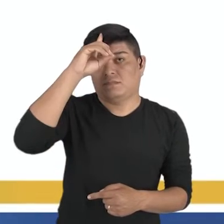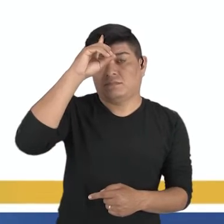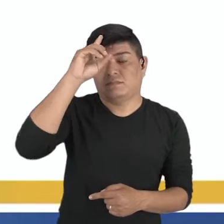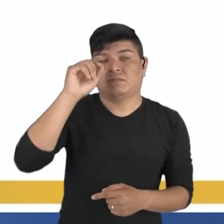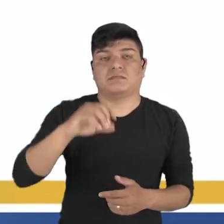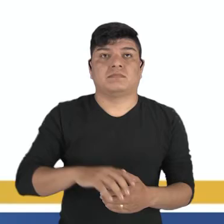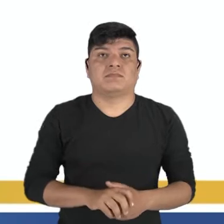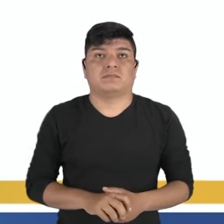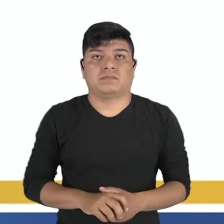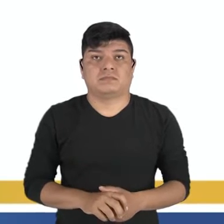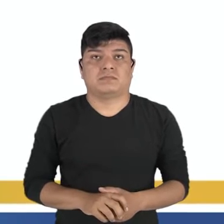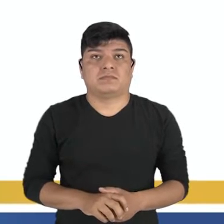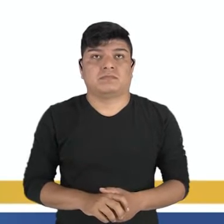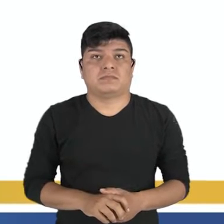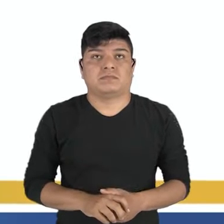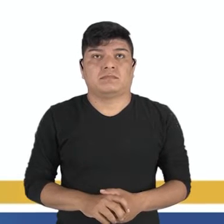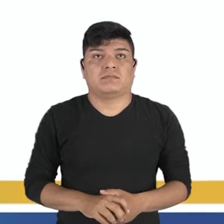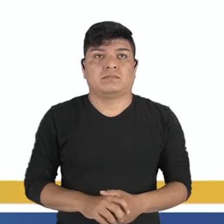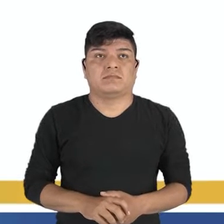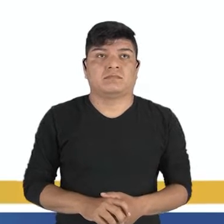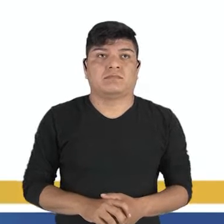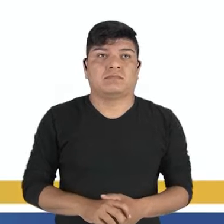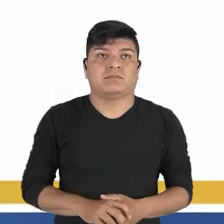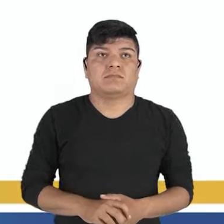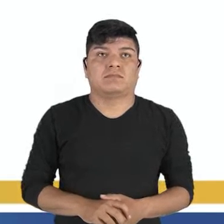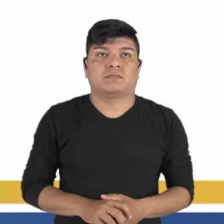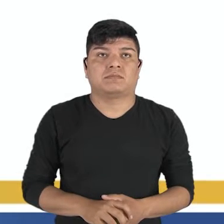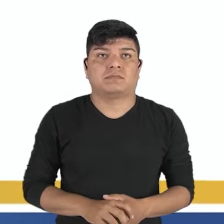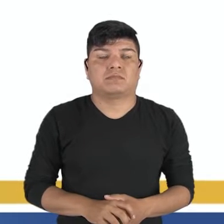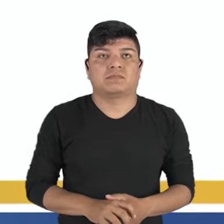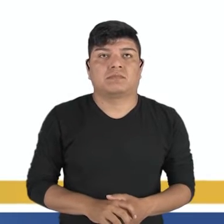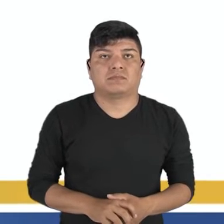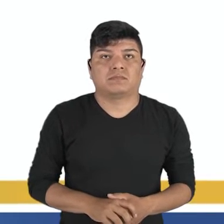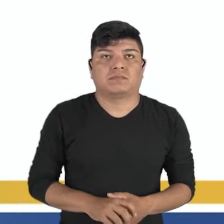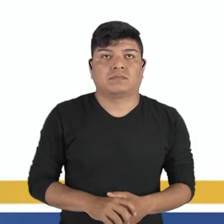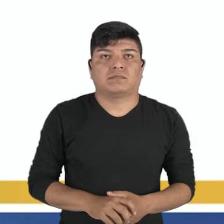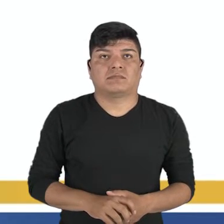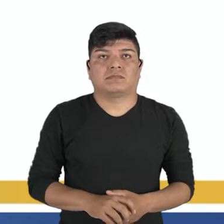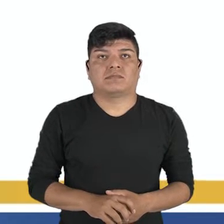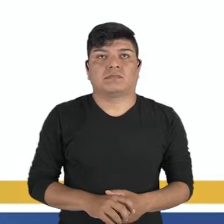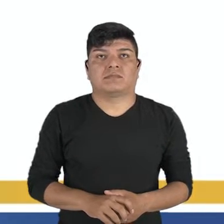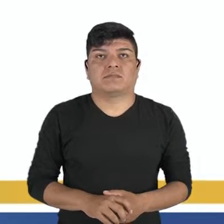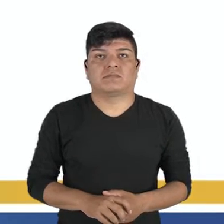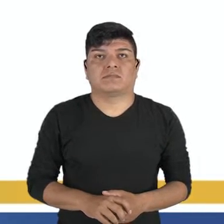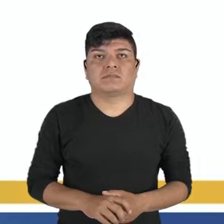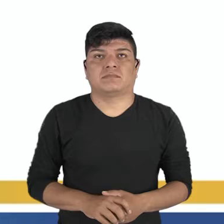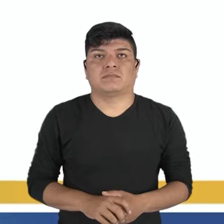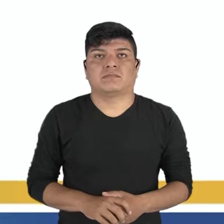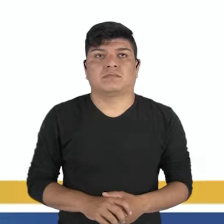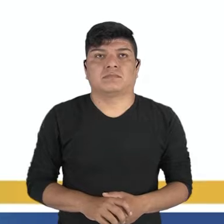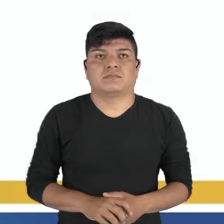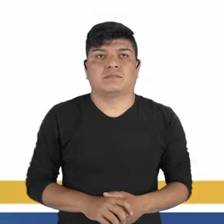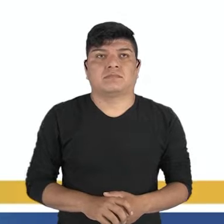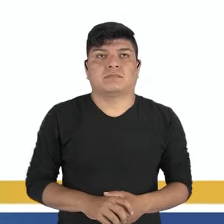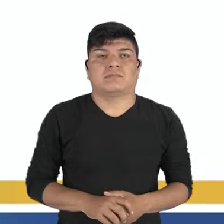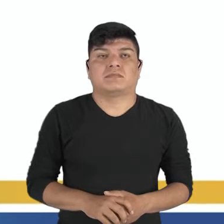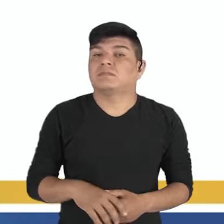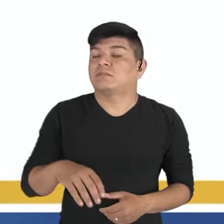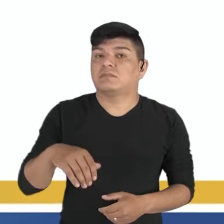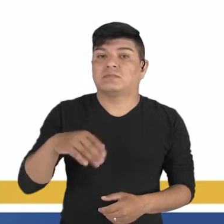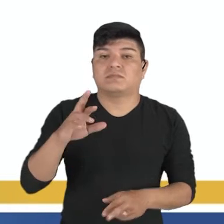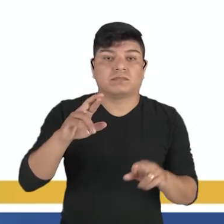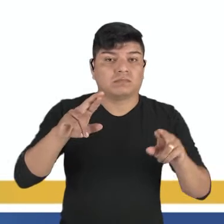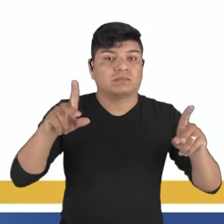adultos, which will be very different from the Harry Potter's books, que vai ser